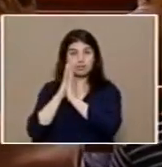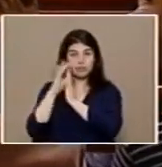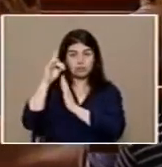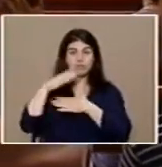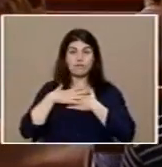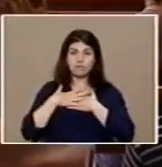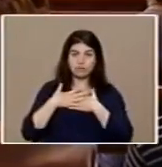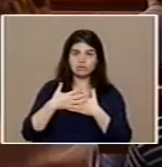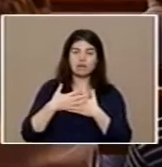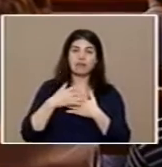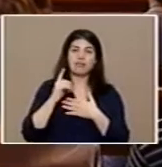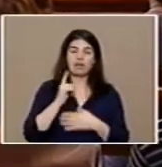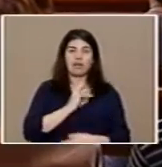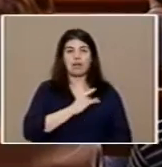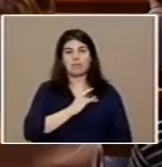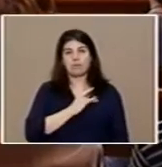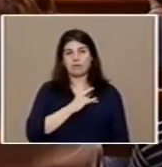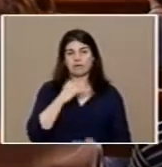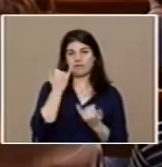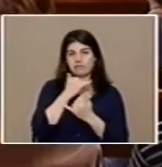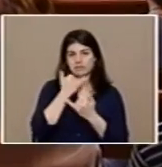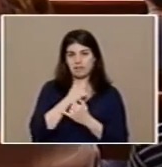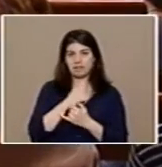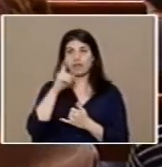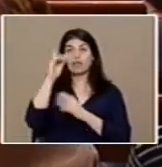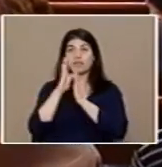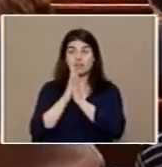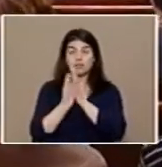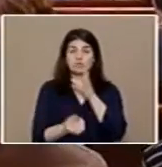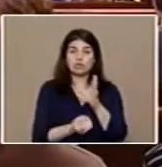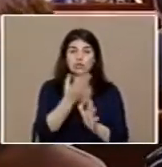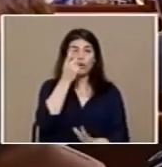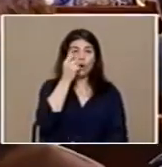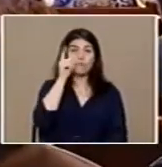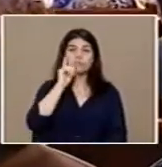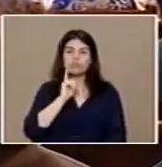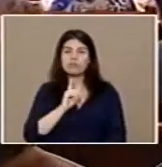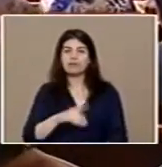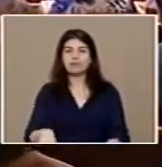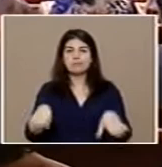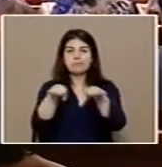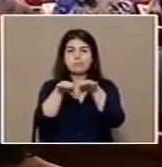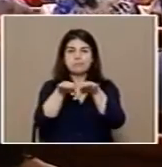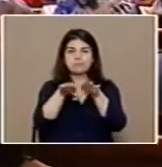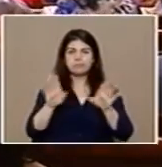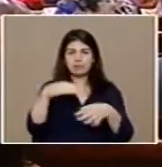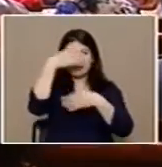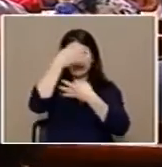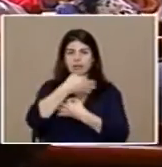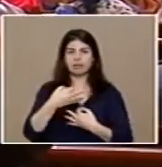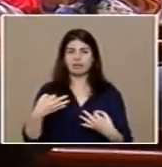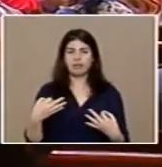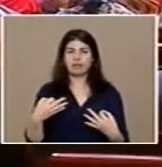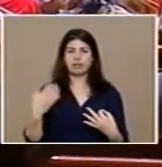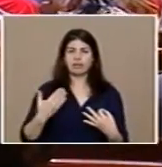que é um dom de Deus homem e mulher Deus criou os homem e mulher com igual dignidade depois